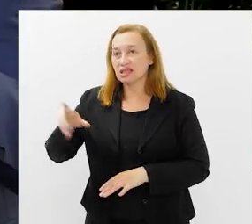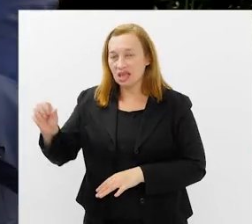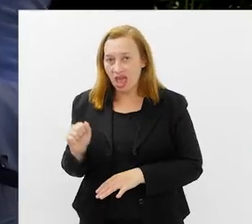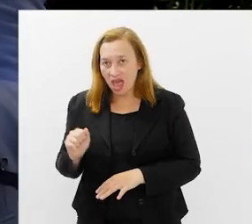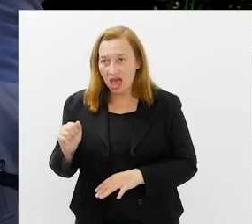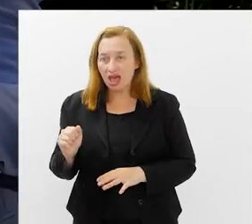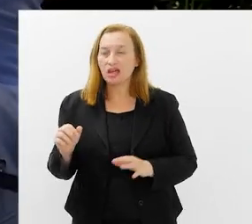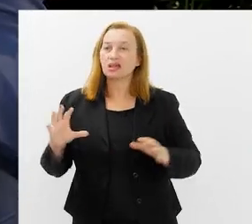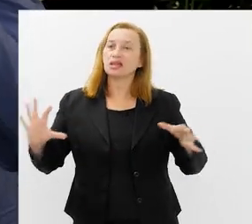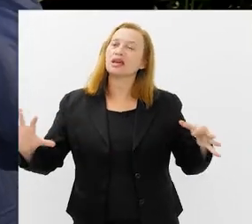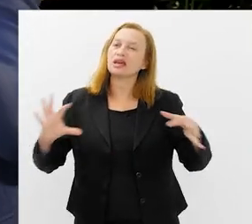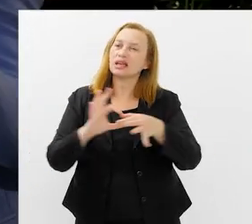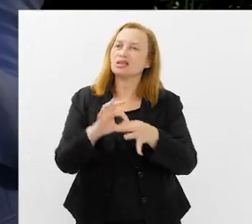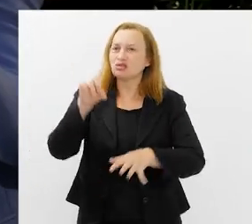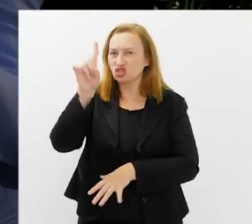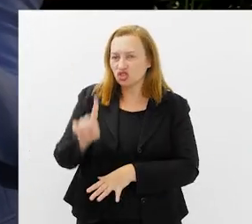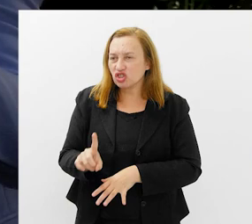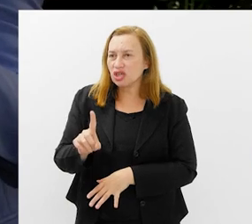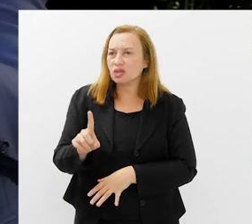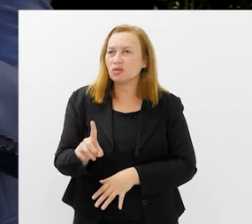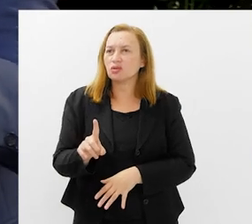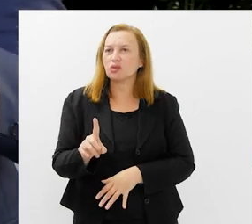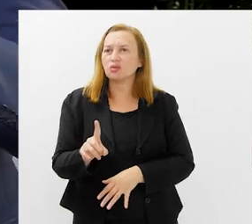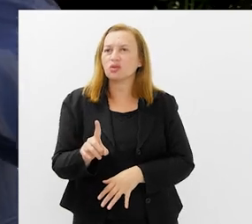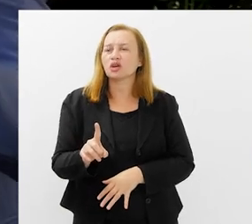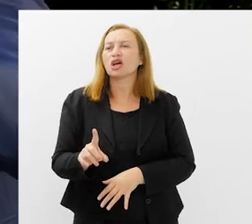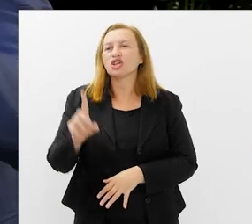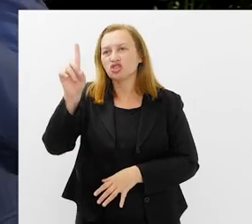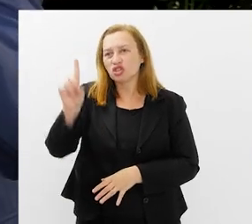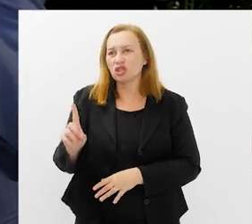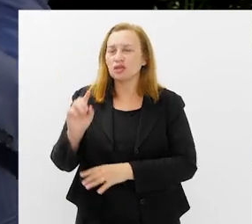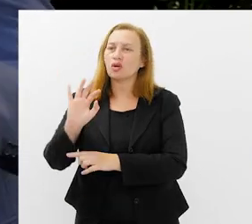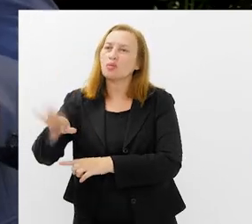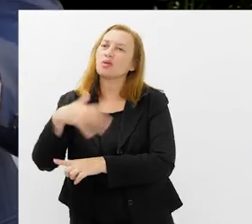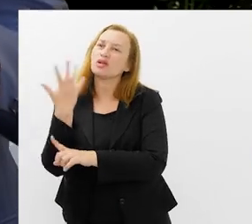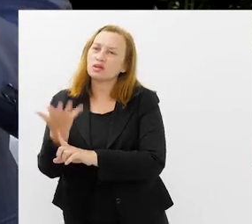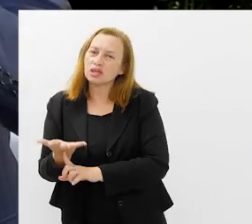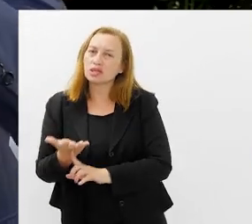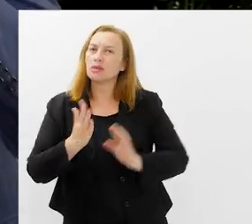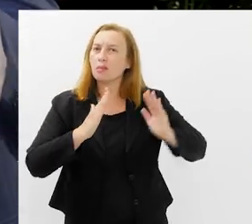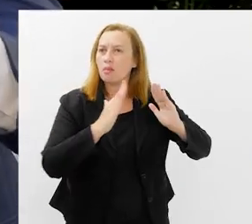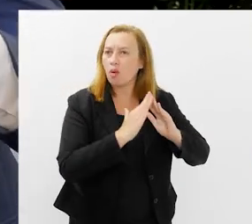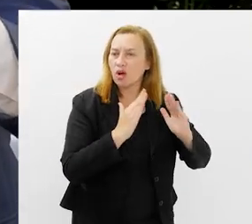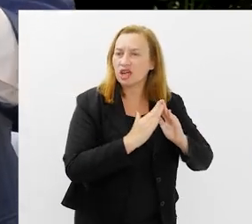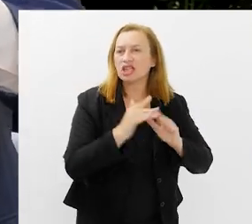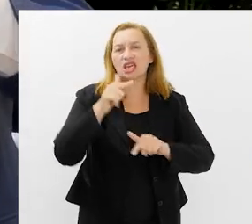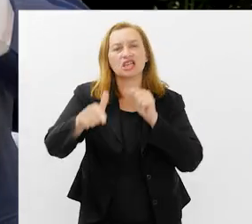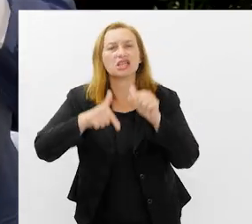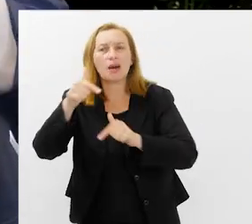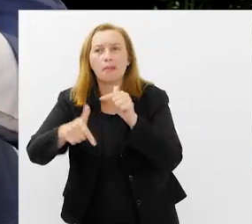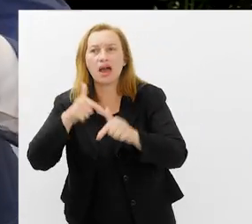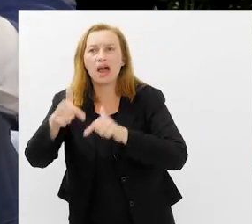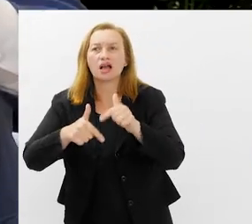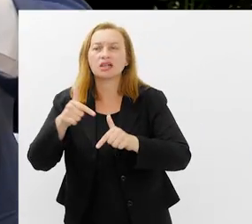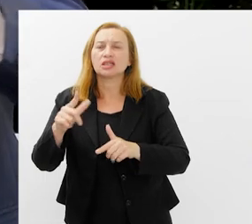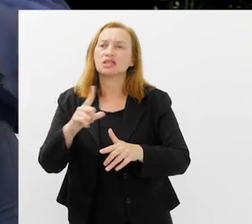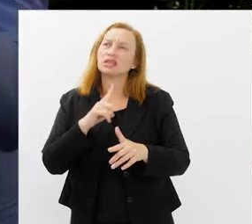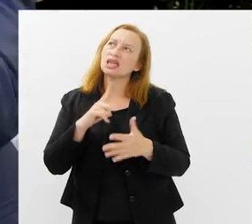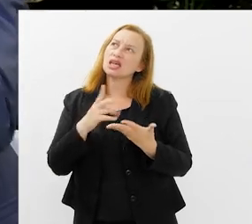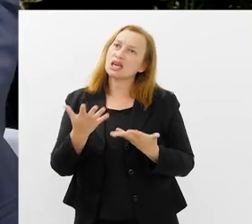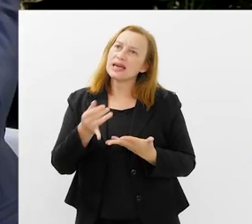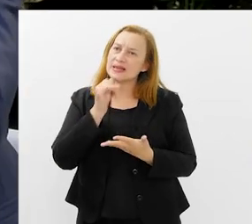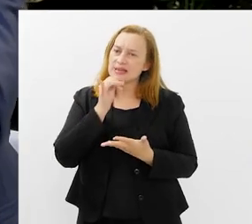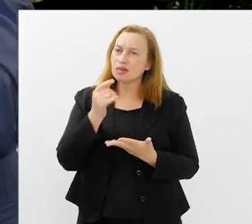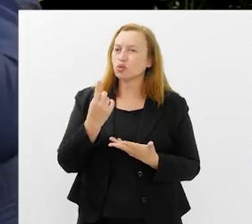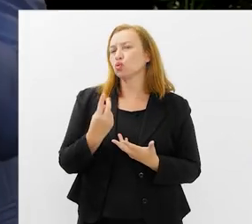falando da inter-relação dos direitos, em relação ao direito ao meio ambiente, à habitação, o trabalho. Então, a